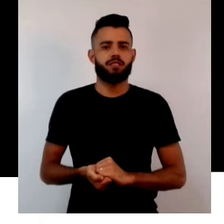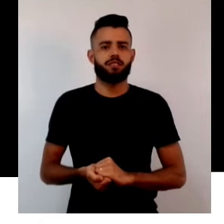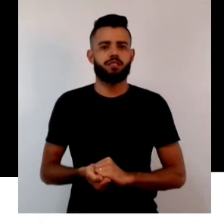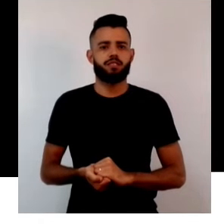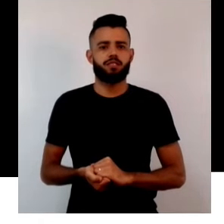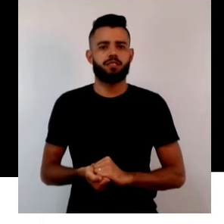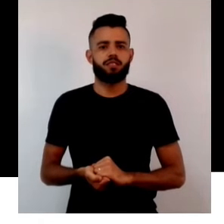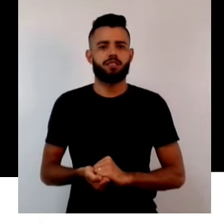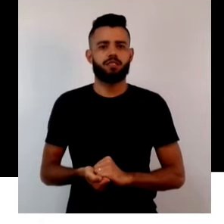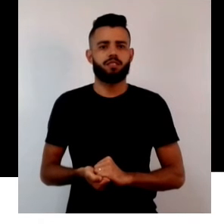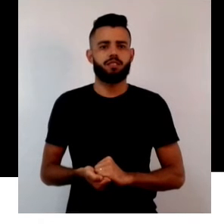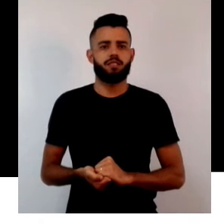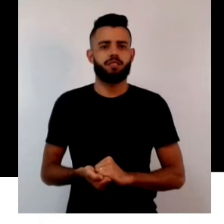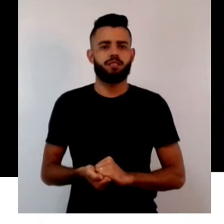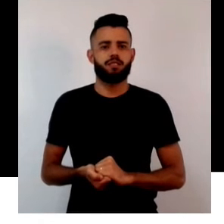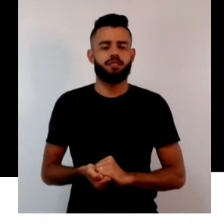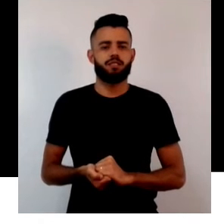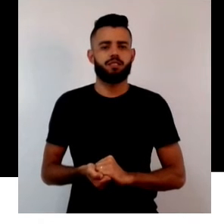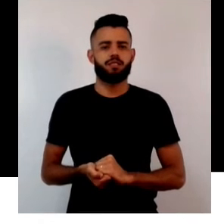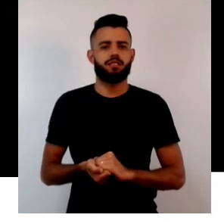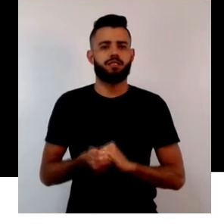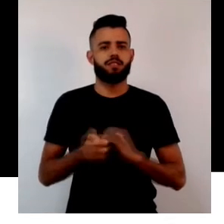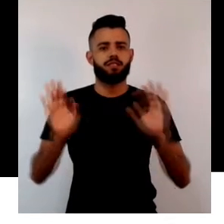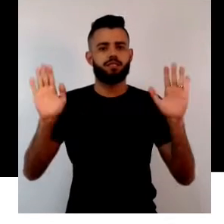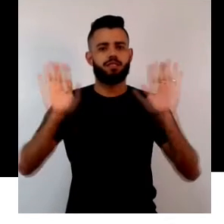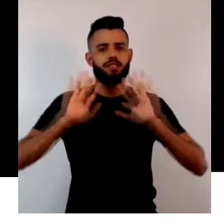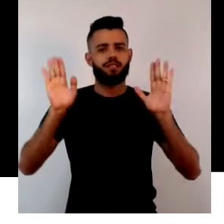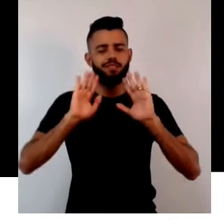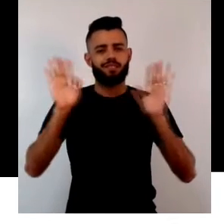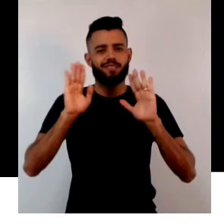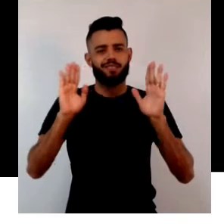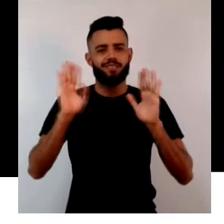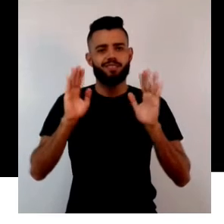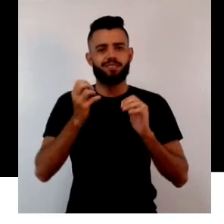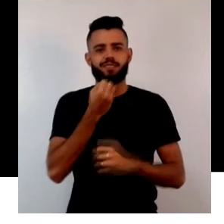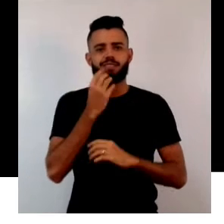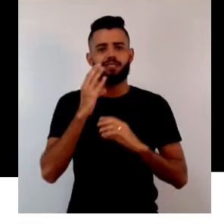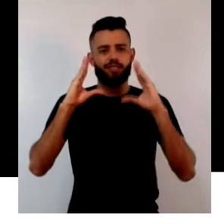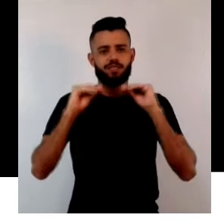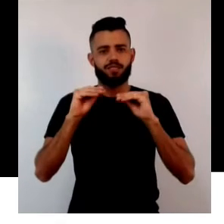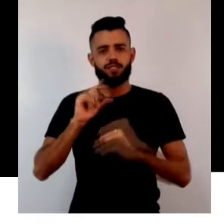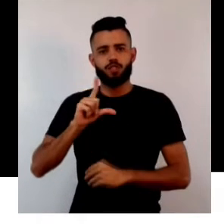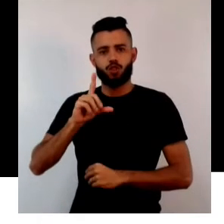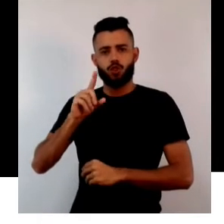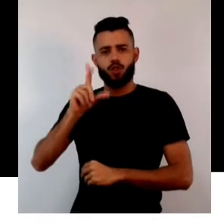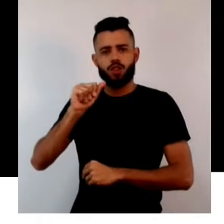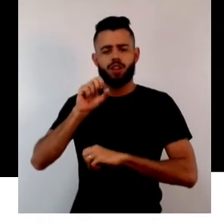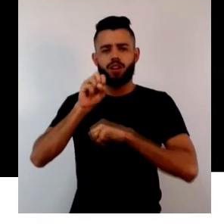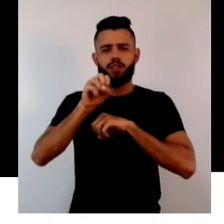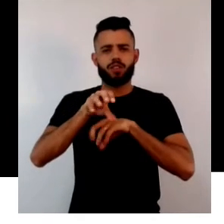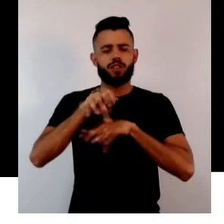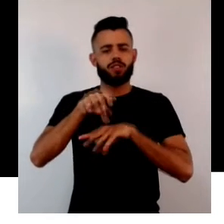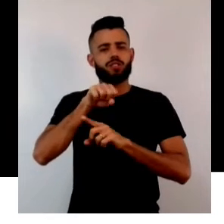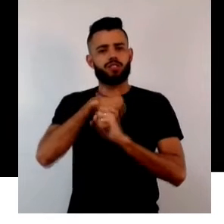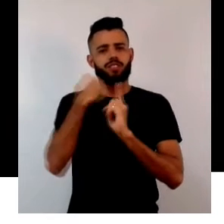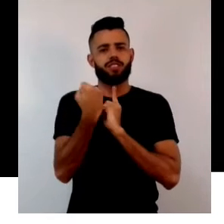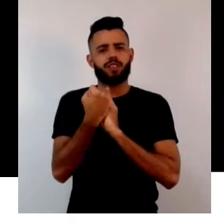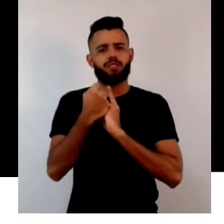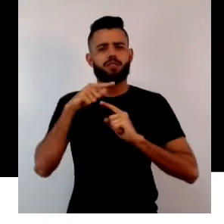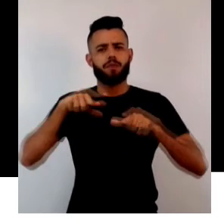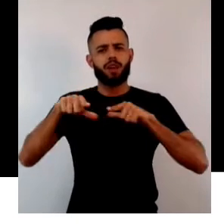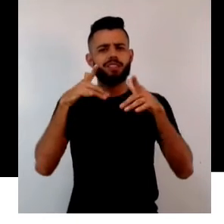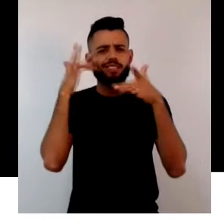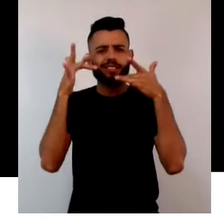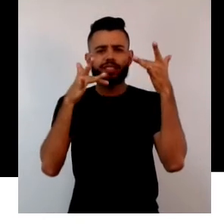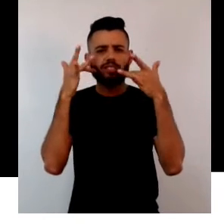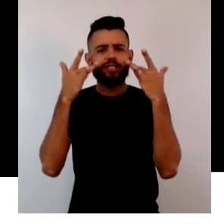Boa noite, pessoal, tudo bem? Eu sou a Lola, sou educadora social, teatróloga. Atualmente eu trabalho na Box 1824